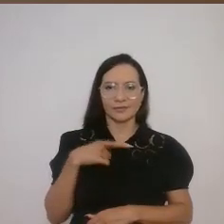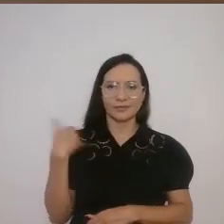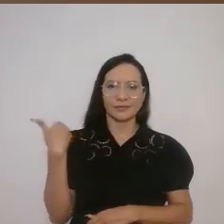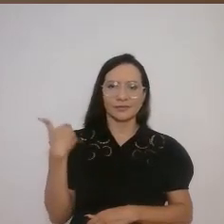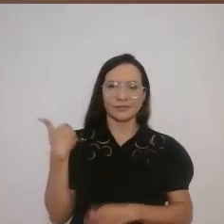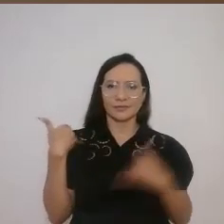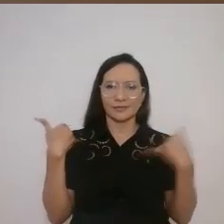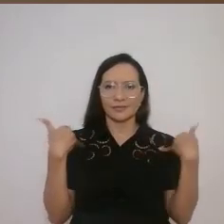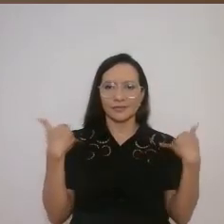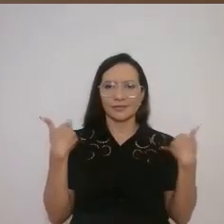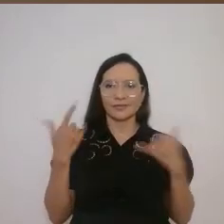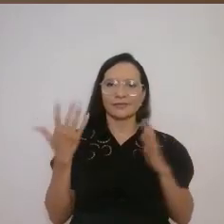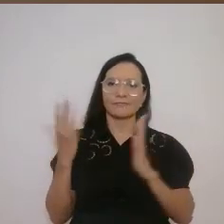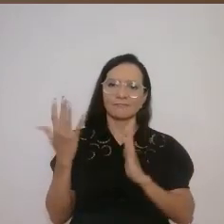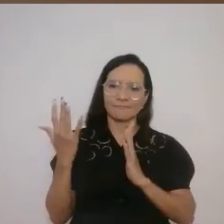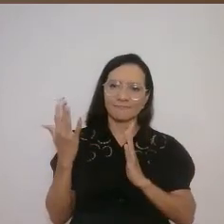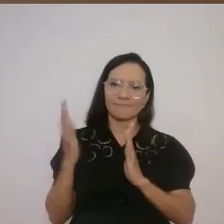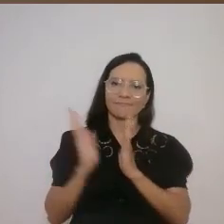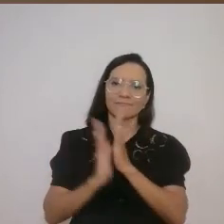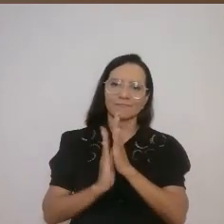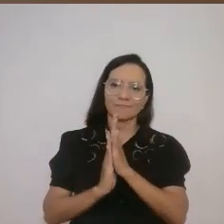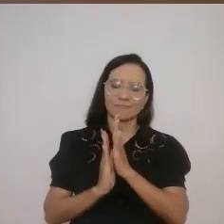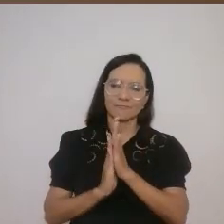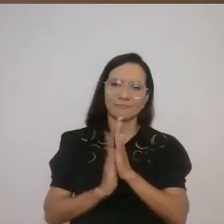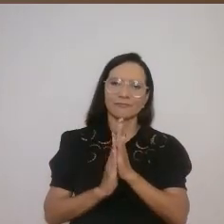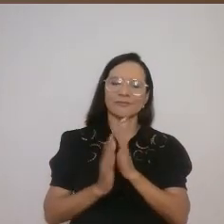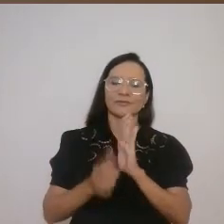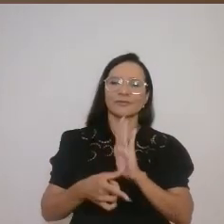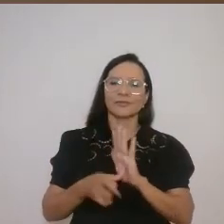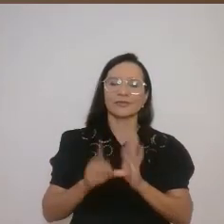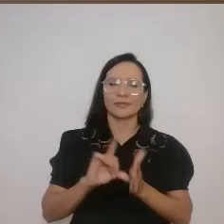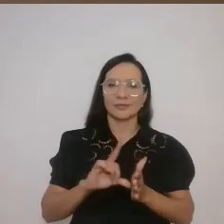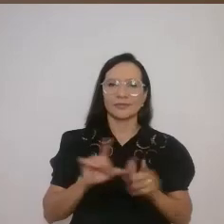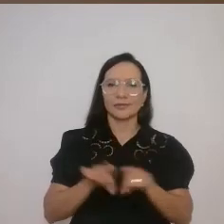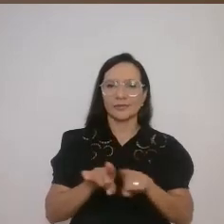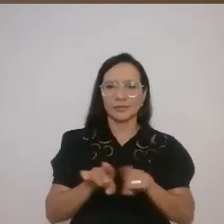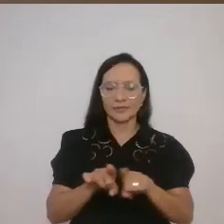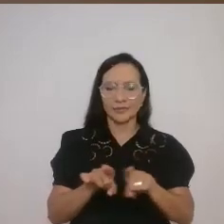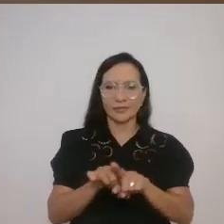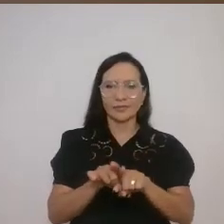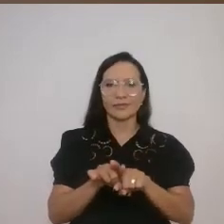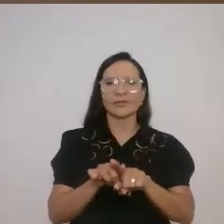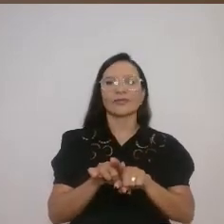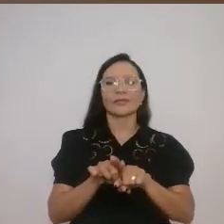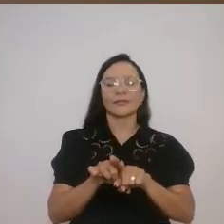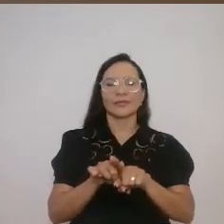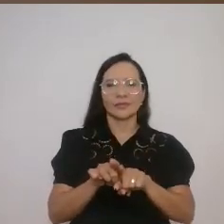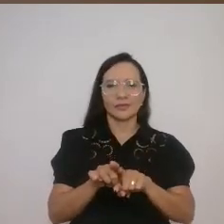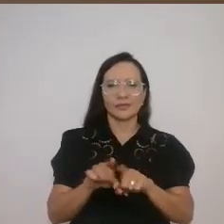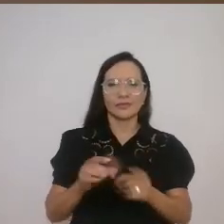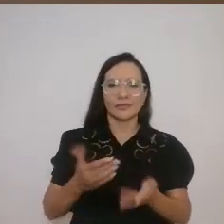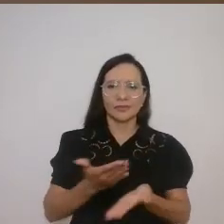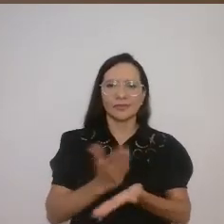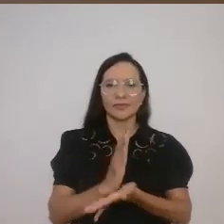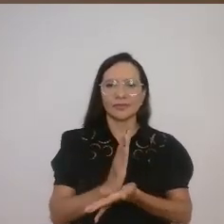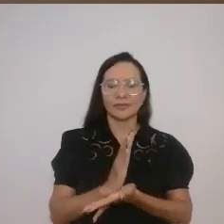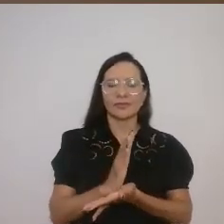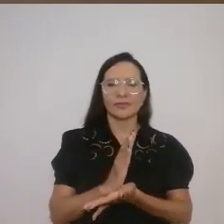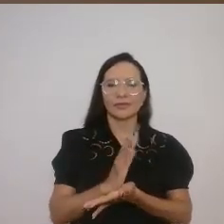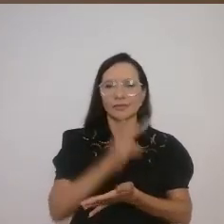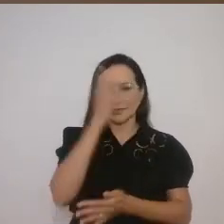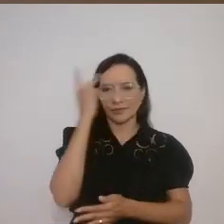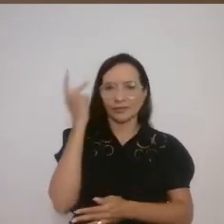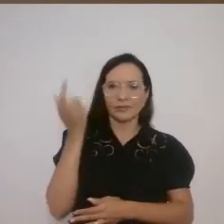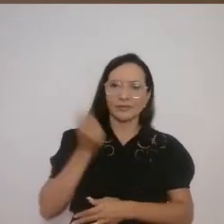Meus parabéns, desembargador, antecipado, e também congratulações pela passagem do nosso colega aposentado, desembargador Ivan